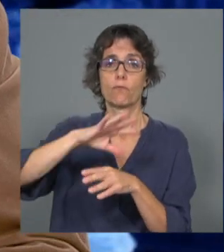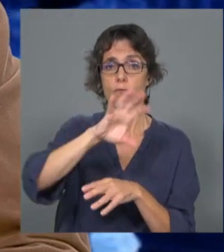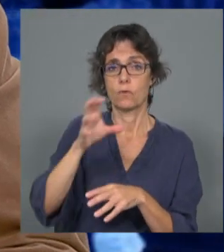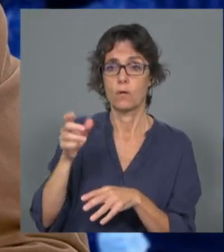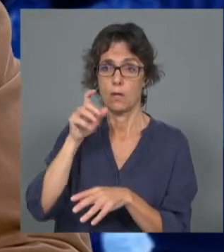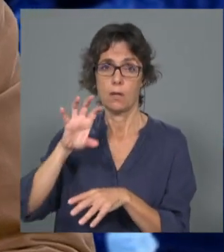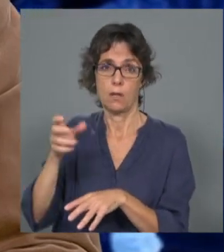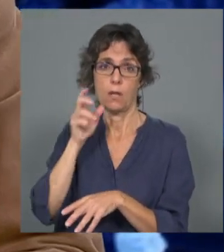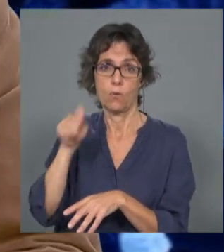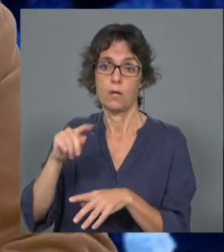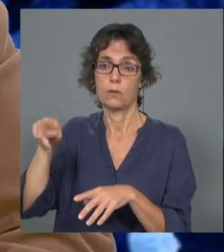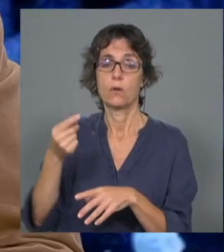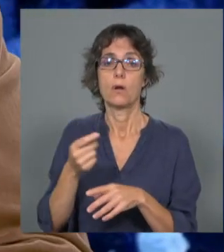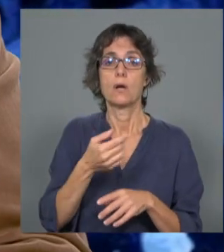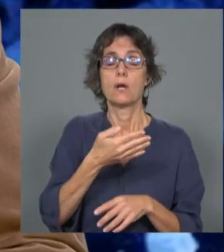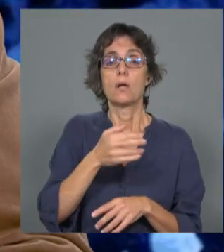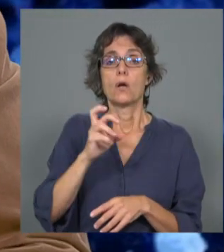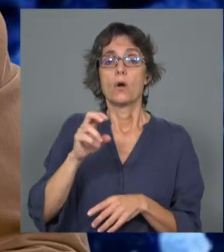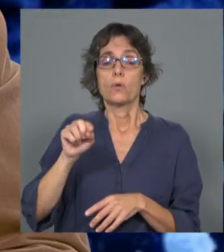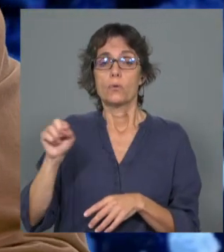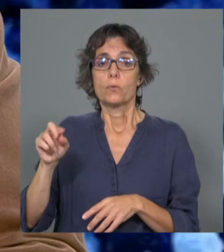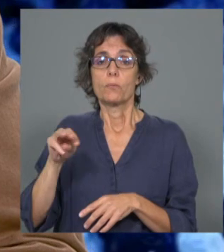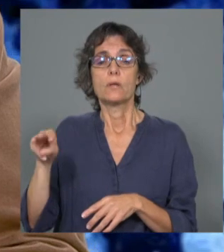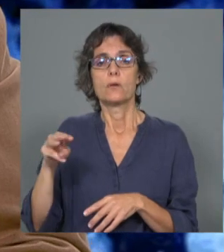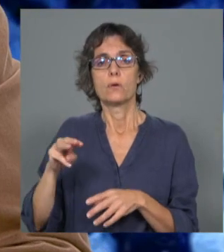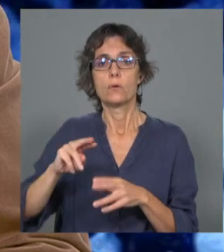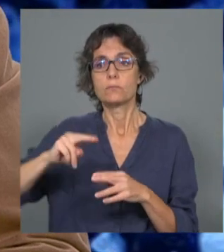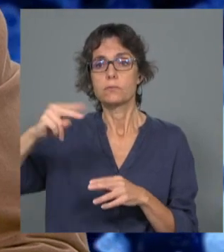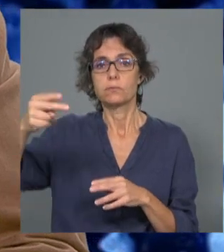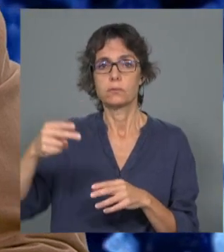grave, estão deslocados por causa dos territórios ocupados